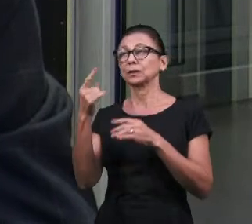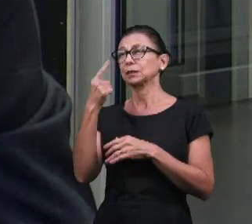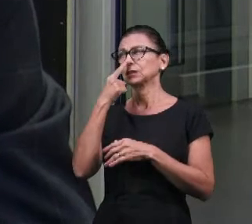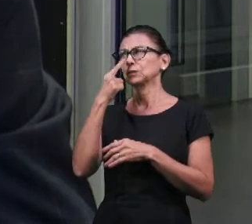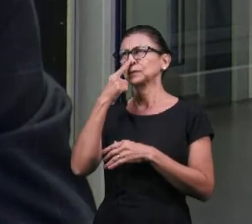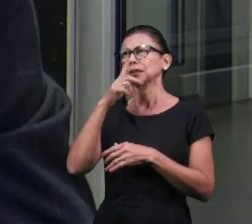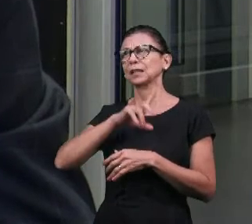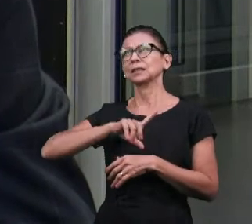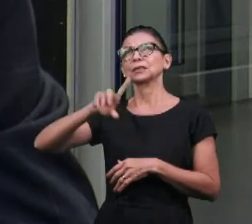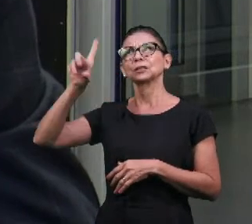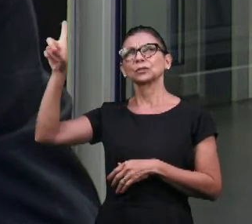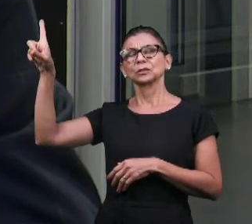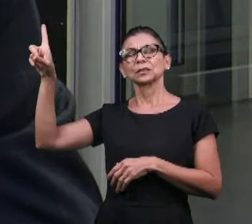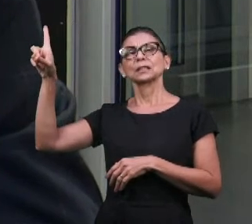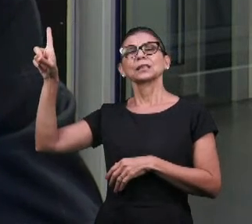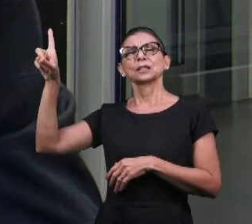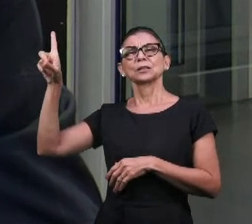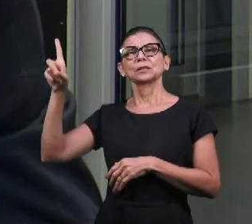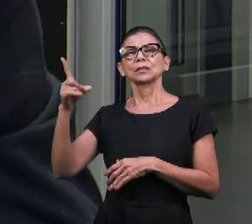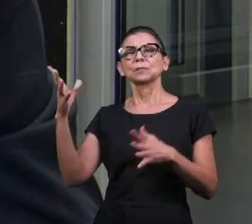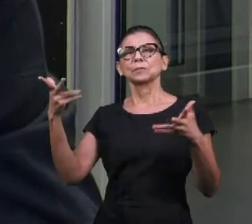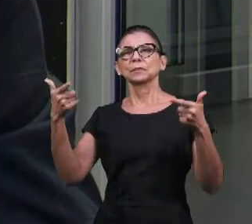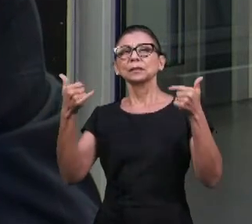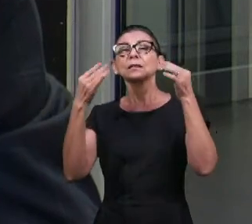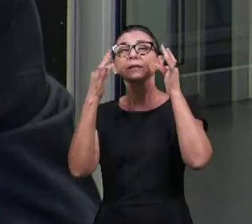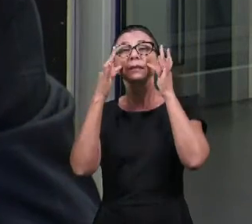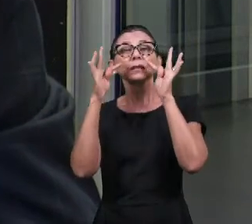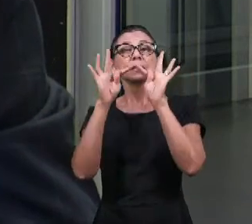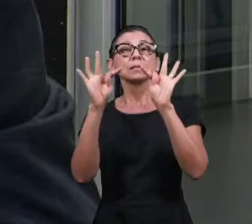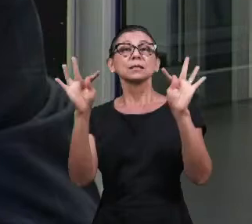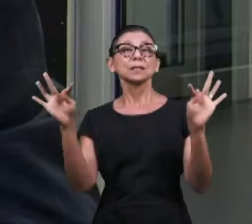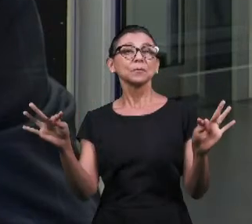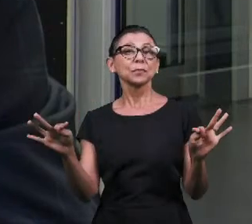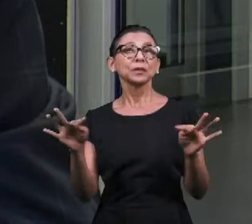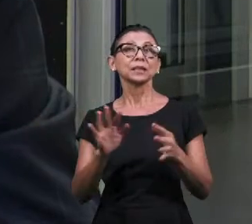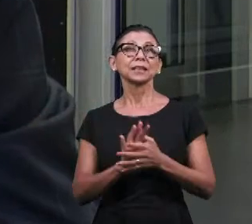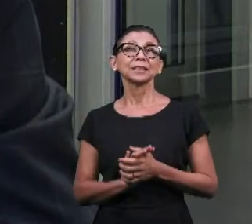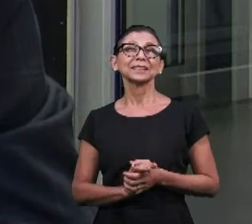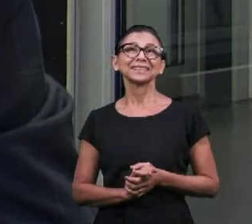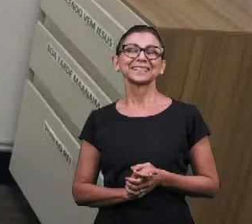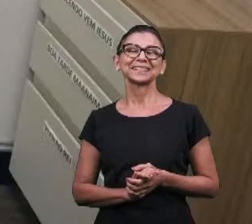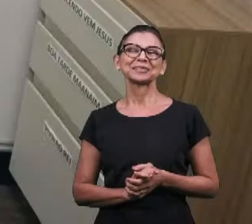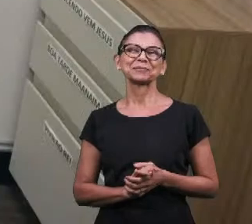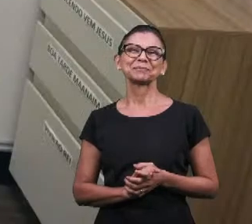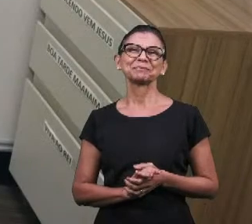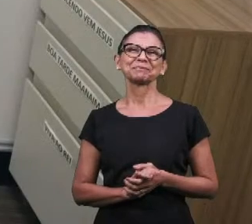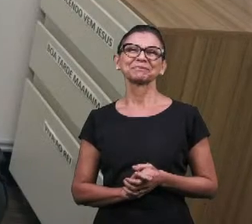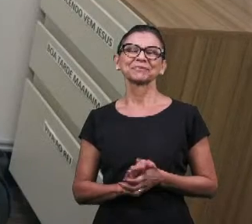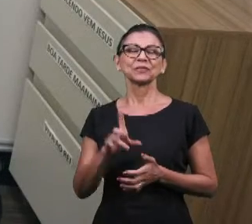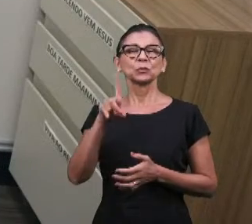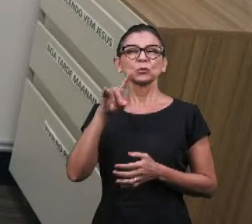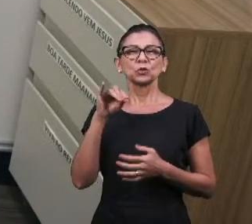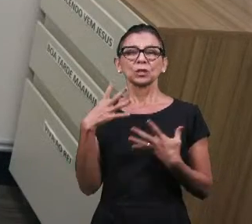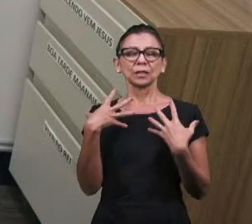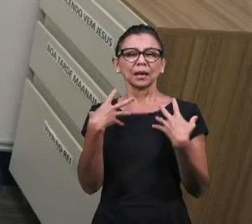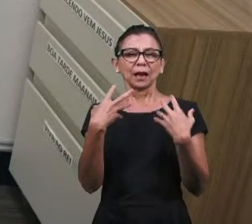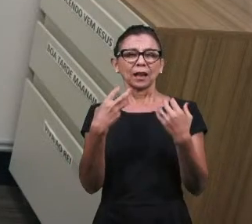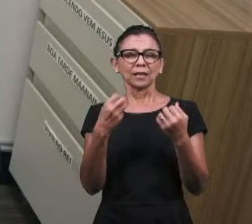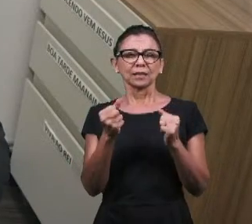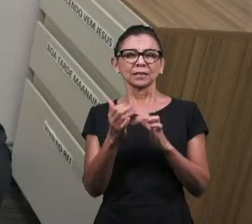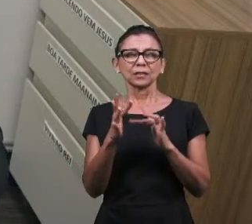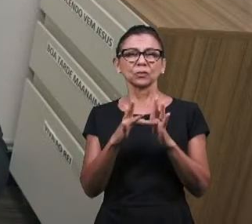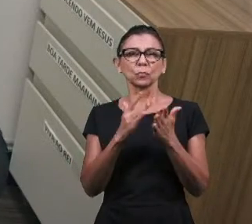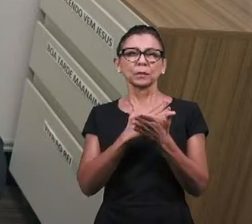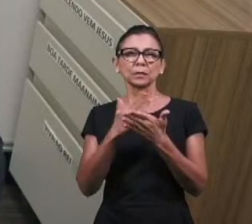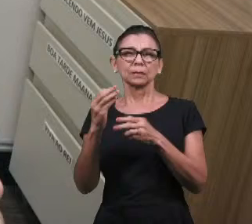maravilhoso podermos testemunhar a respeito da conversão. Glória a Jesus, que bênção, né? Pastor, são 20 anos de ministério, então já que